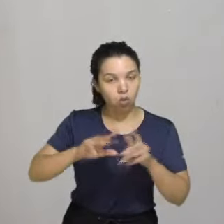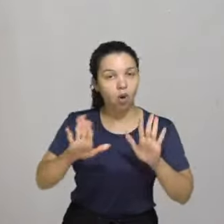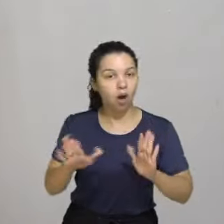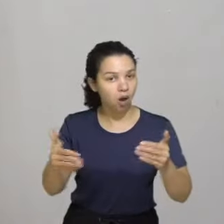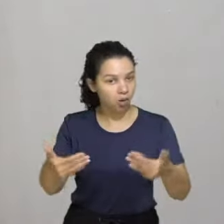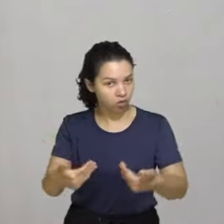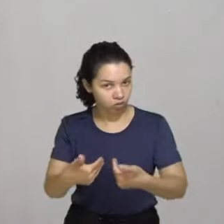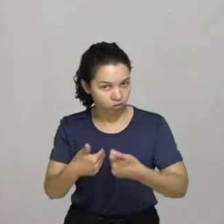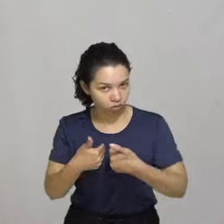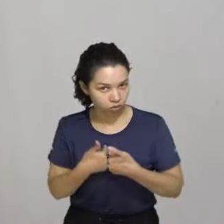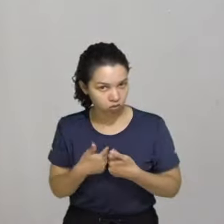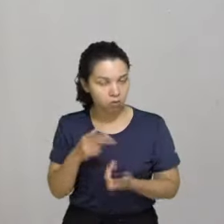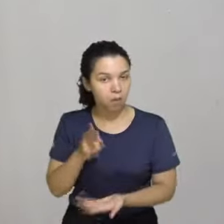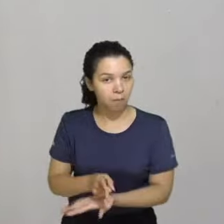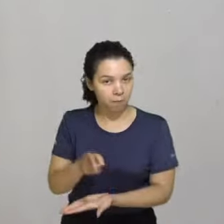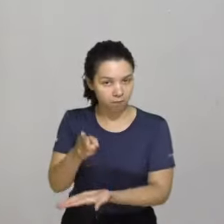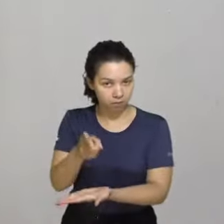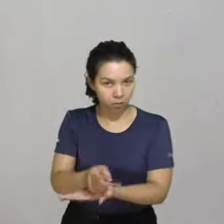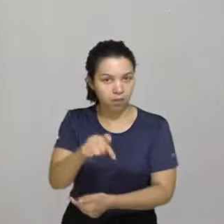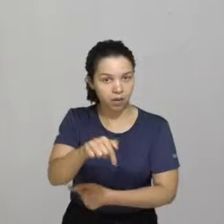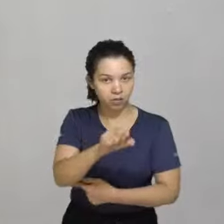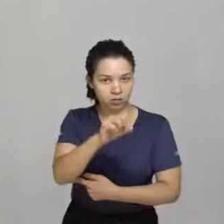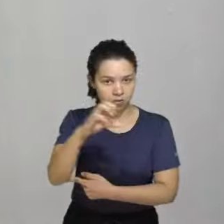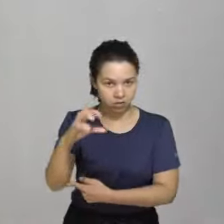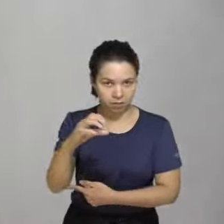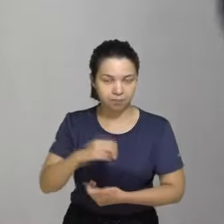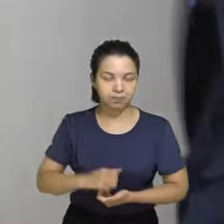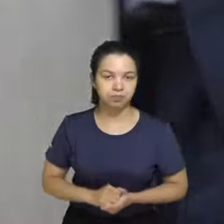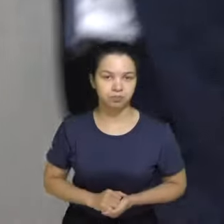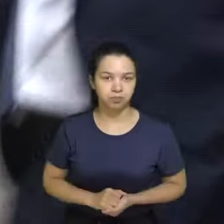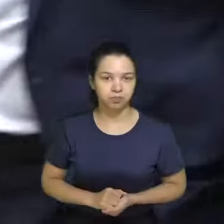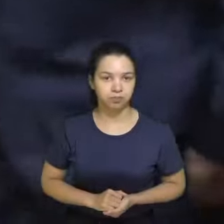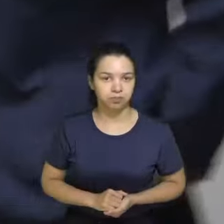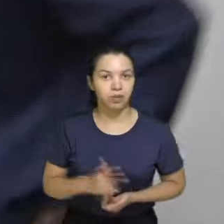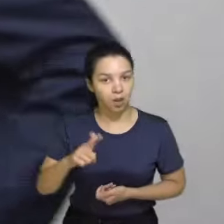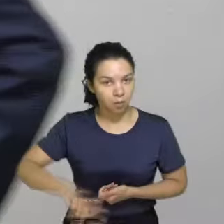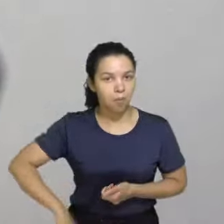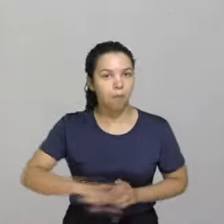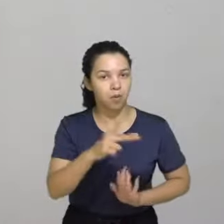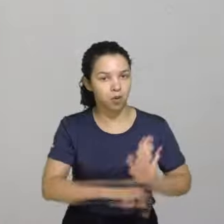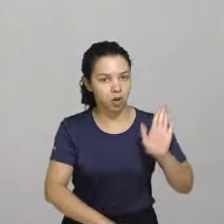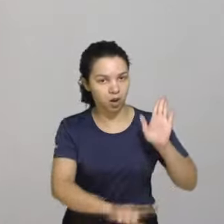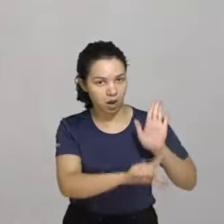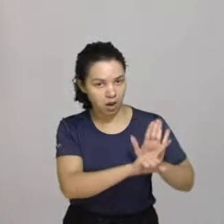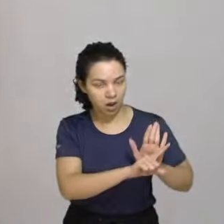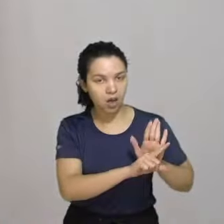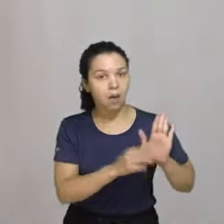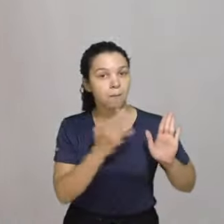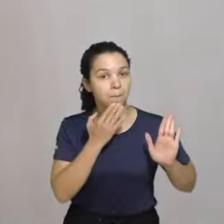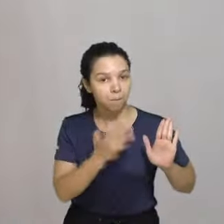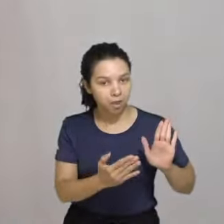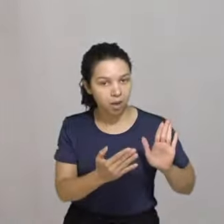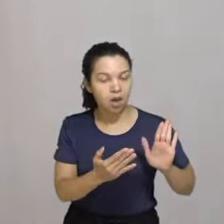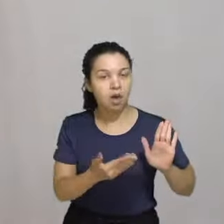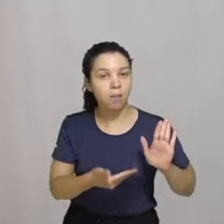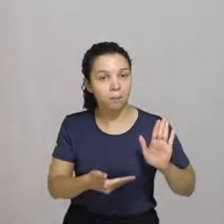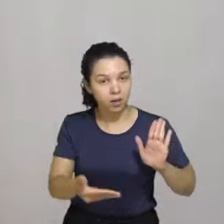em caráter permanente em Santa Catarina. E o projeto de lei que pede a inclusão de medidas